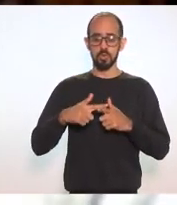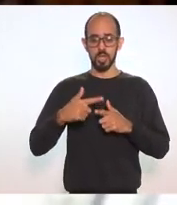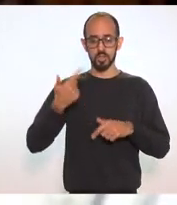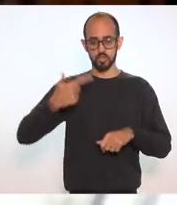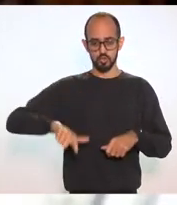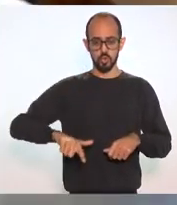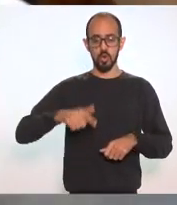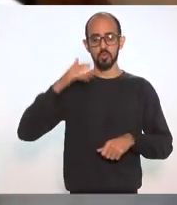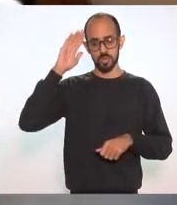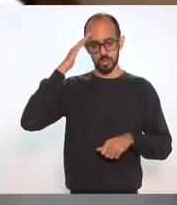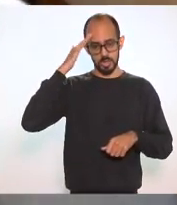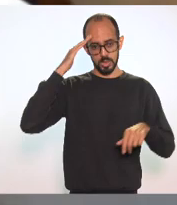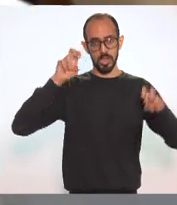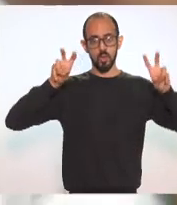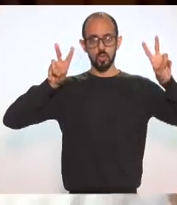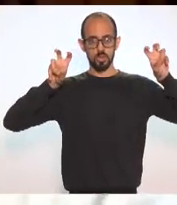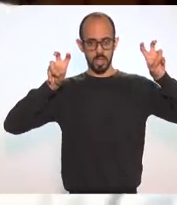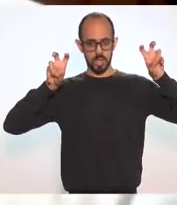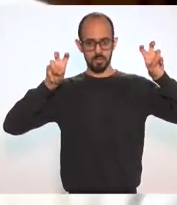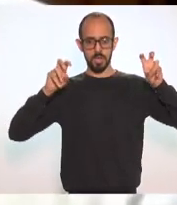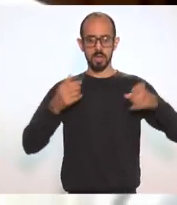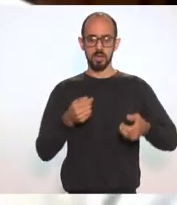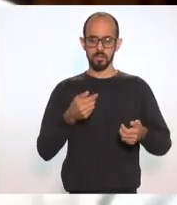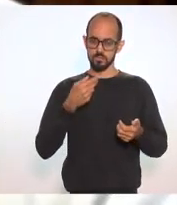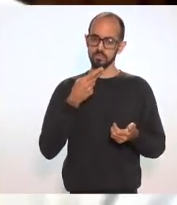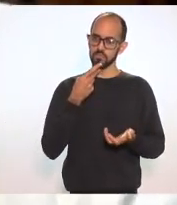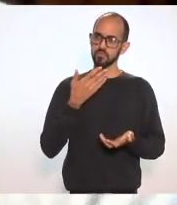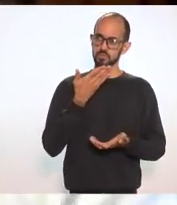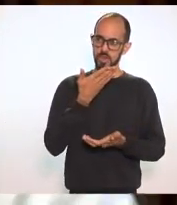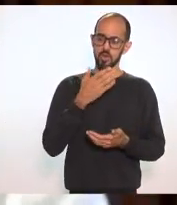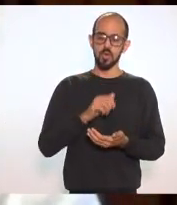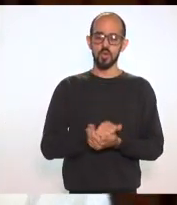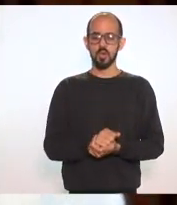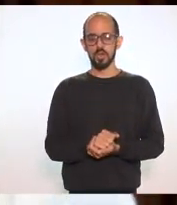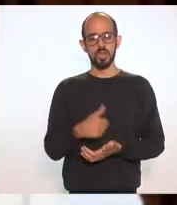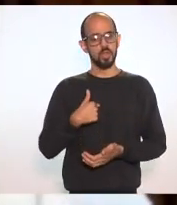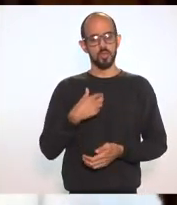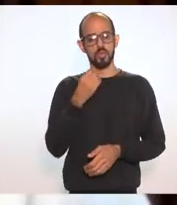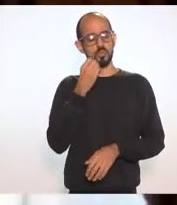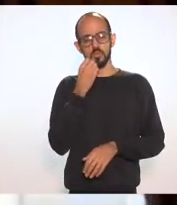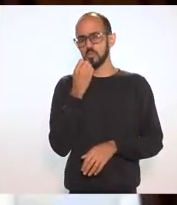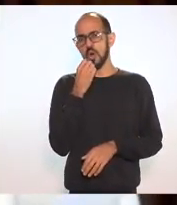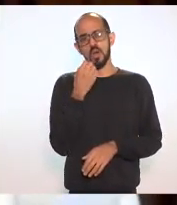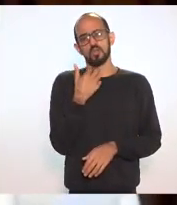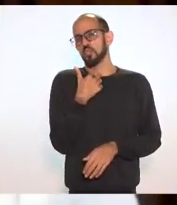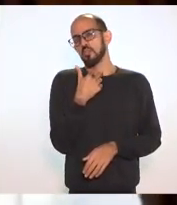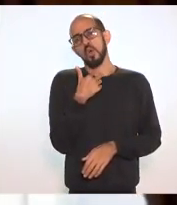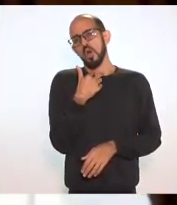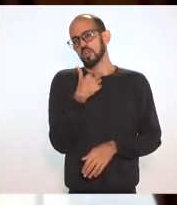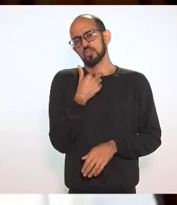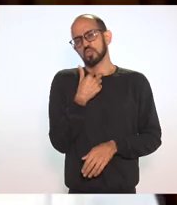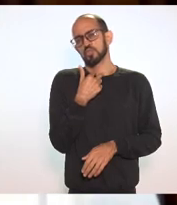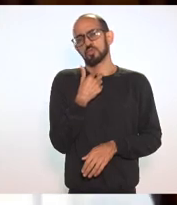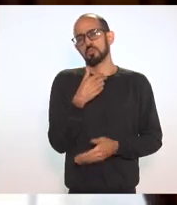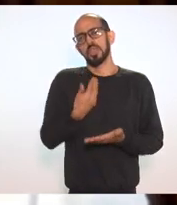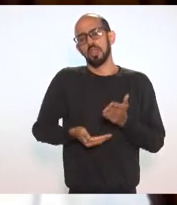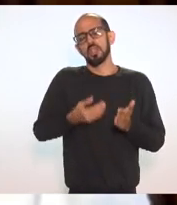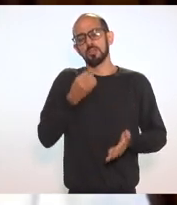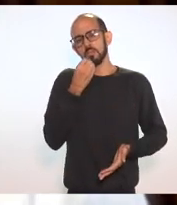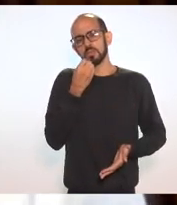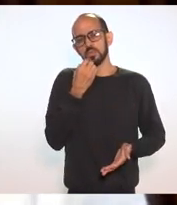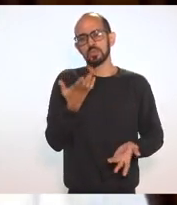entendendo a importância do tema, traz a pauta, e eu não poderia apenas deixar de ressaltar, de que a nossa decisão em